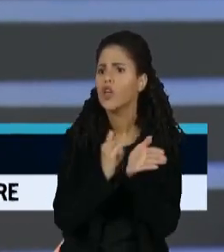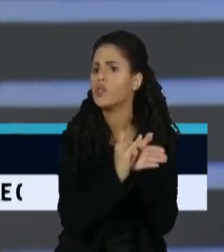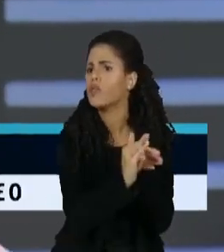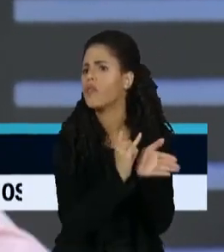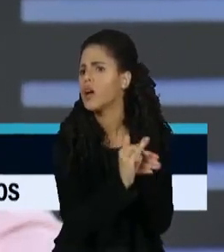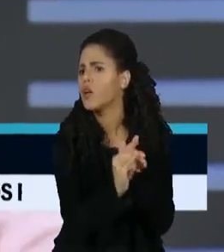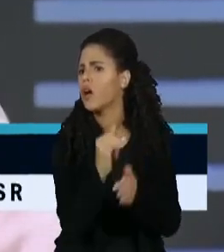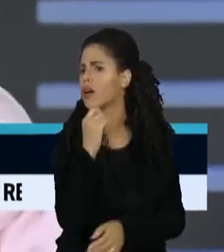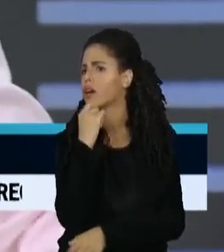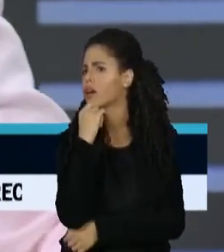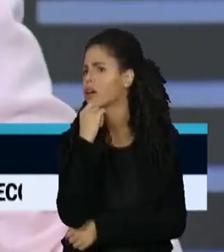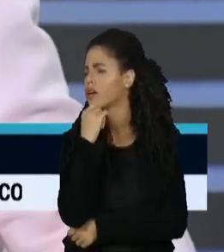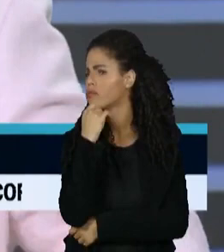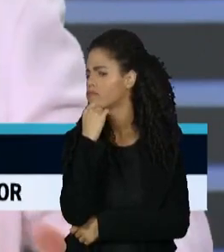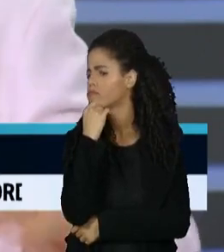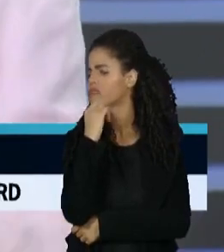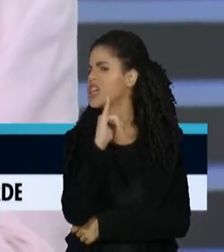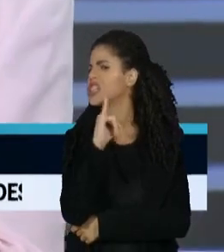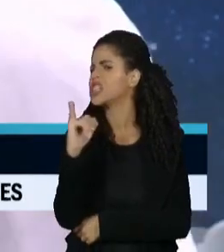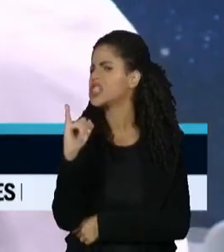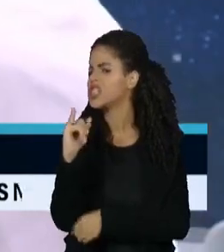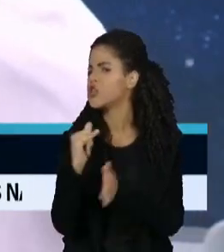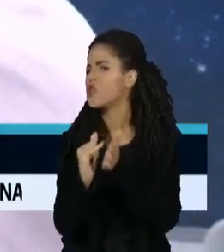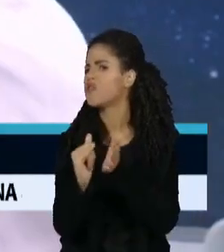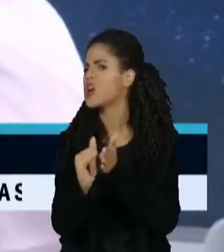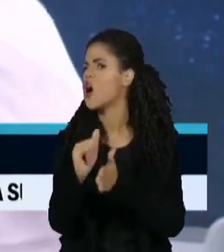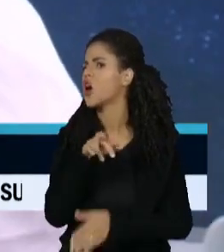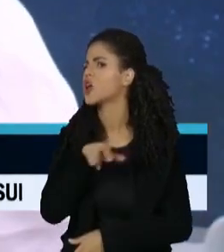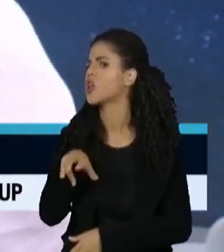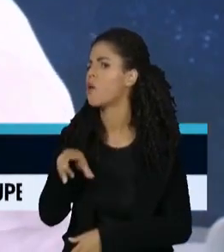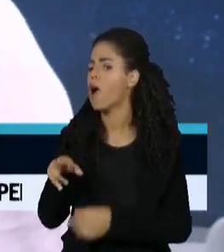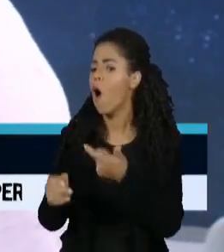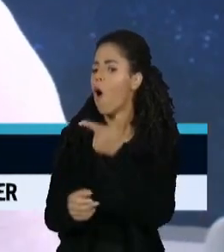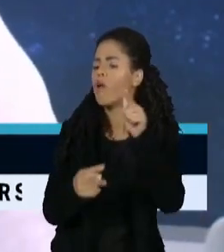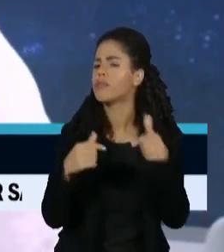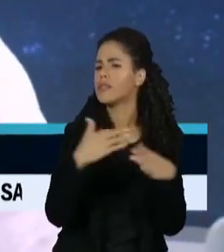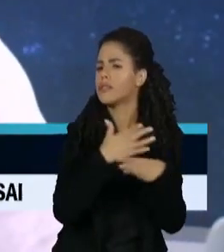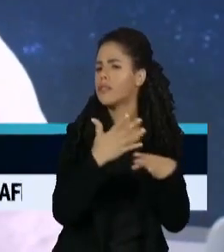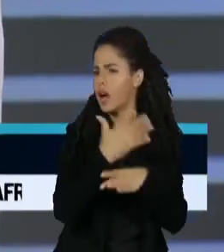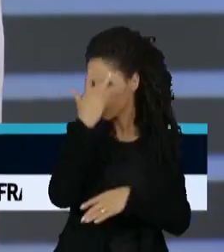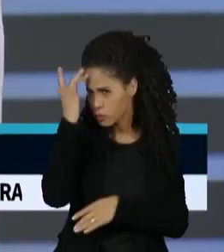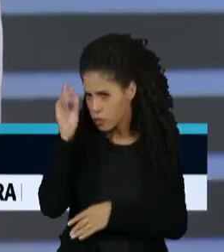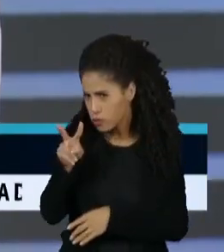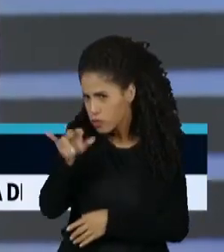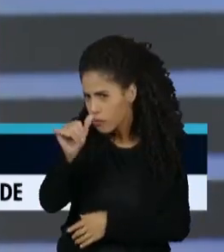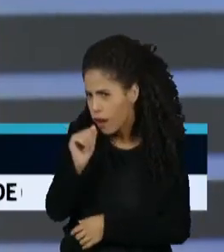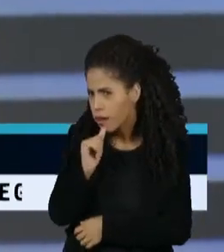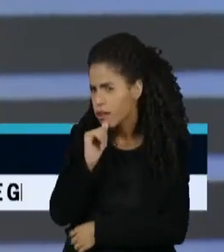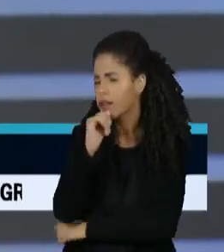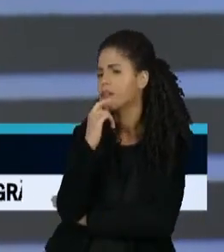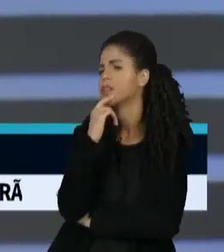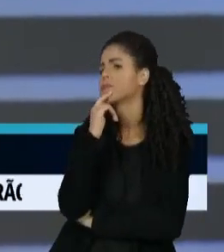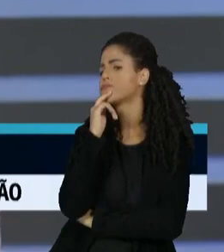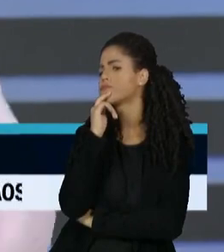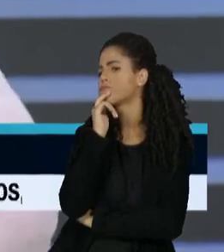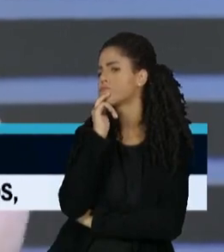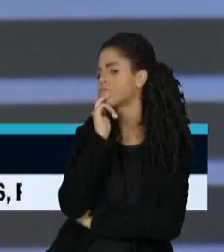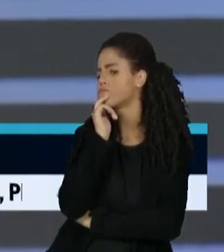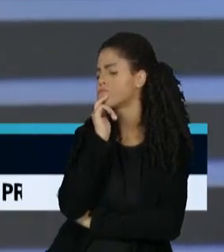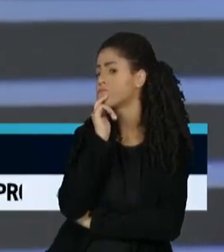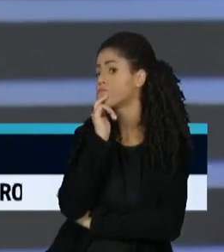você acha que iria essa galera toda, esse bonde todo, né? É só uma pergunta, não estou sugerindo que foram lá